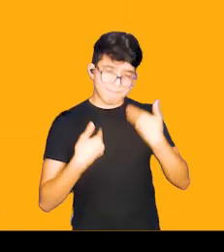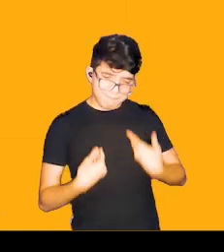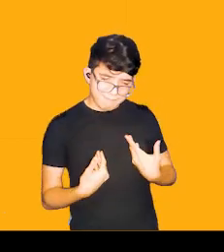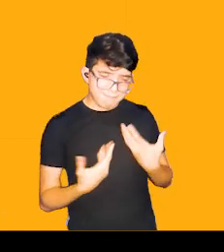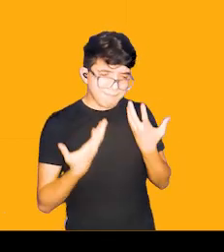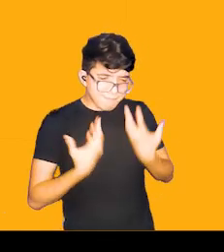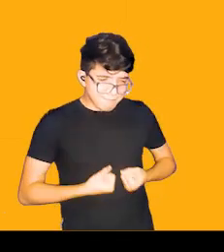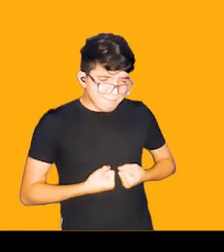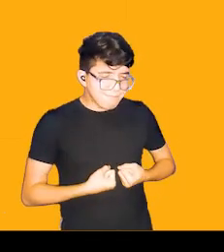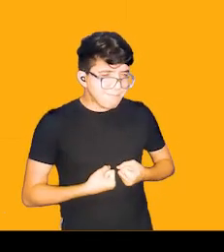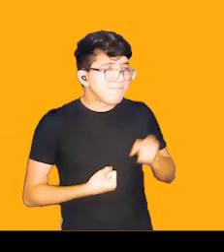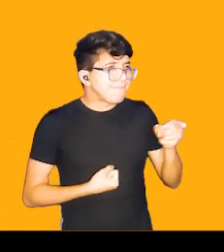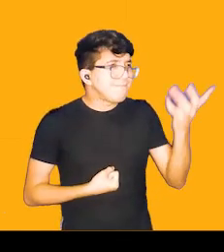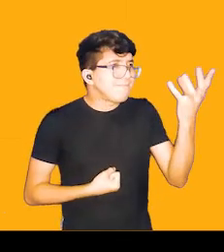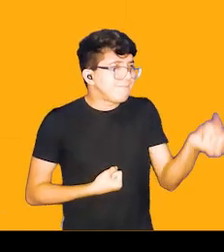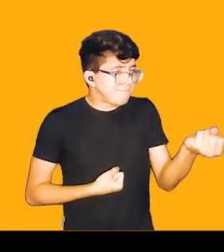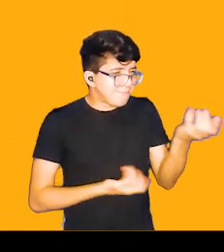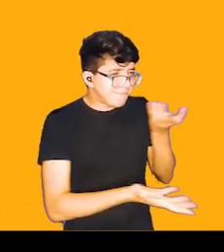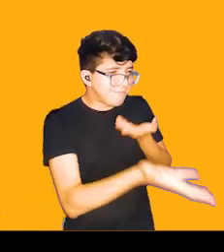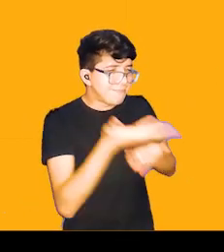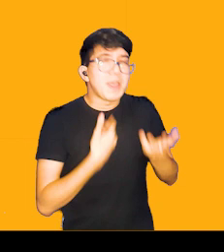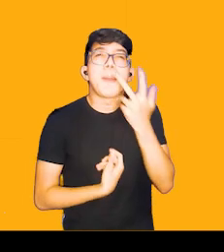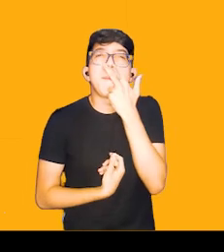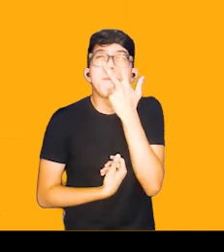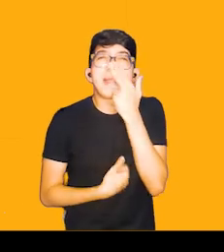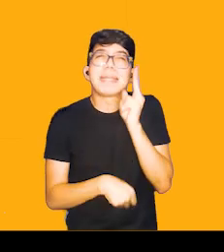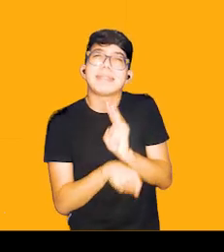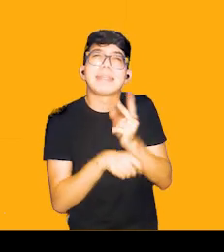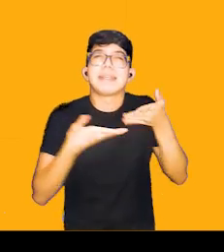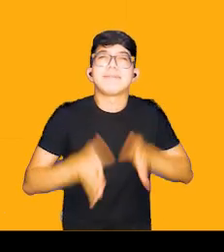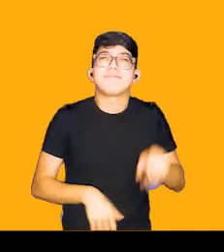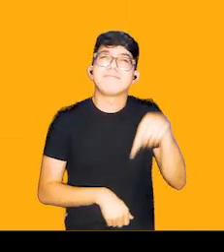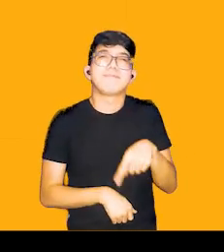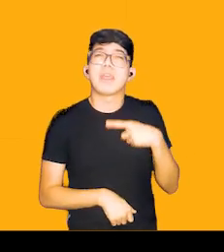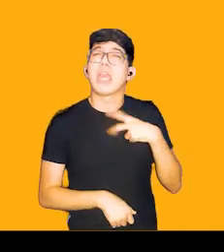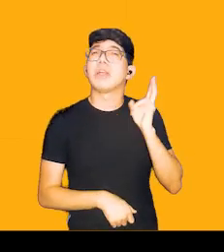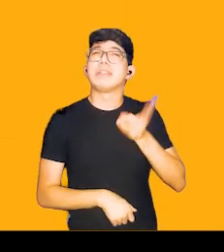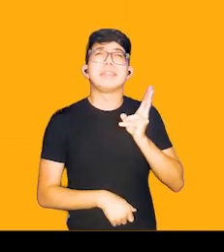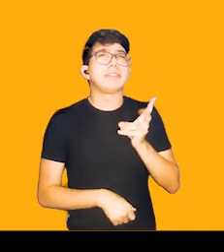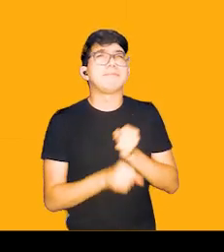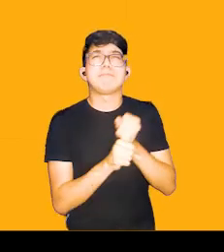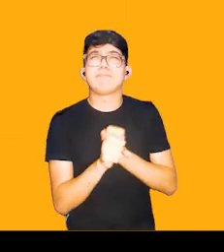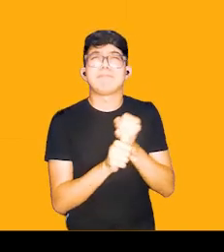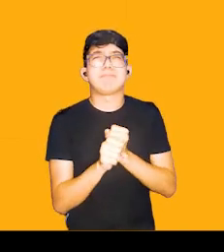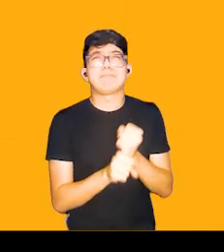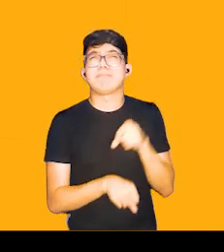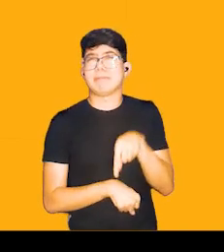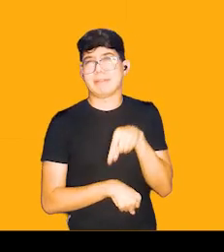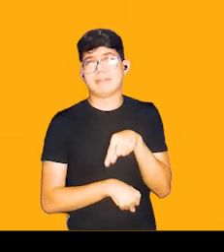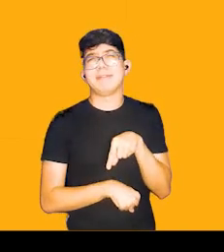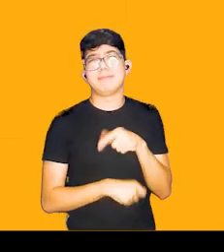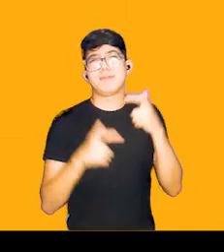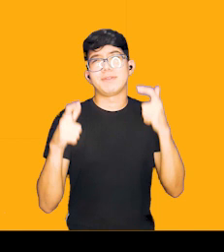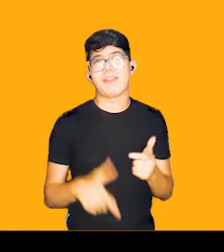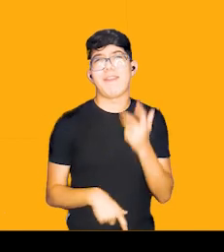uma relação de profunda aceitação dos dois lados, né? É como se eu tivesse nascido